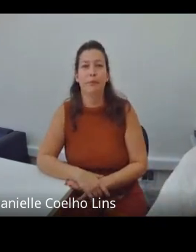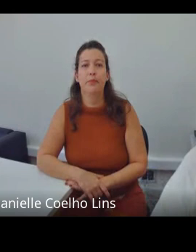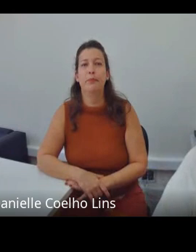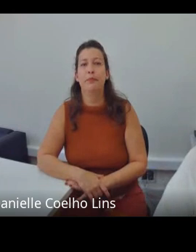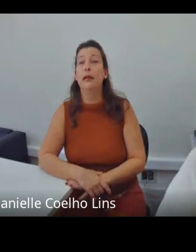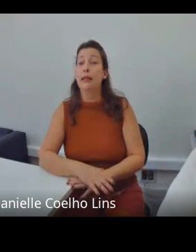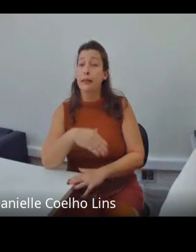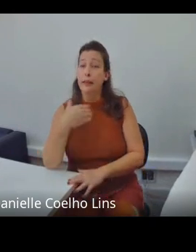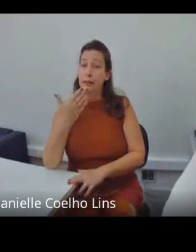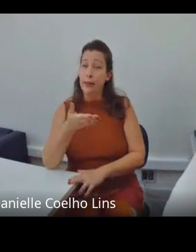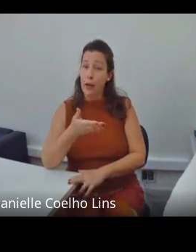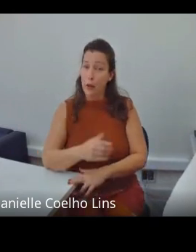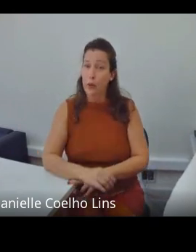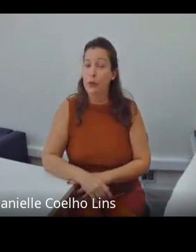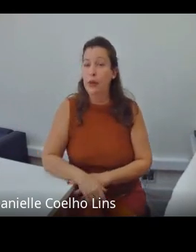Certo. Então,